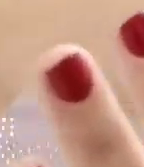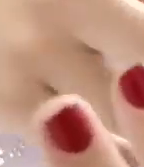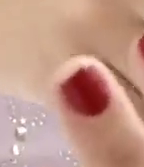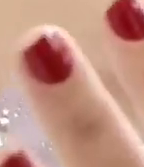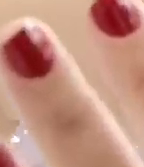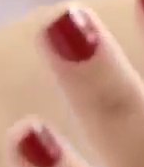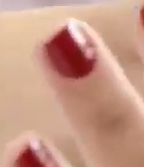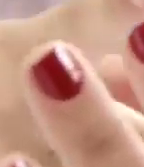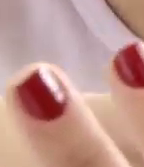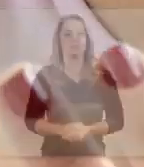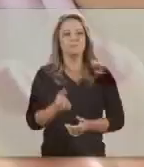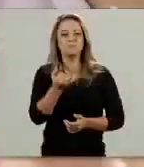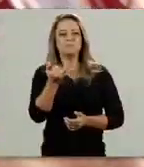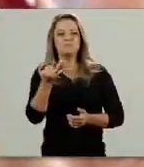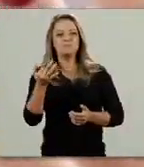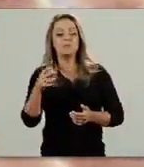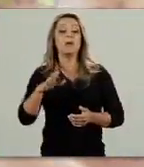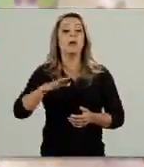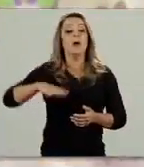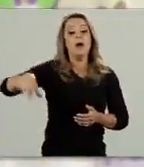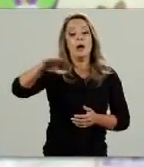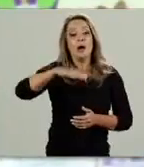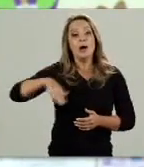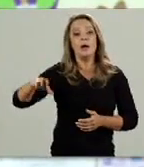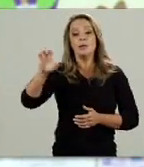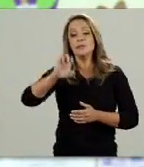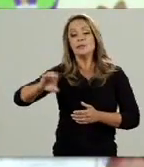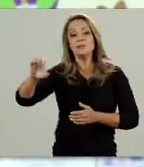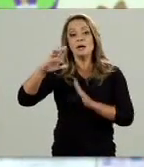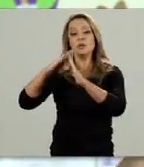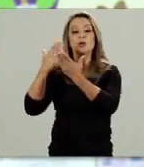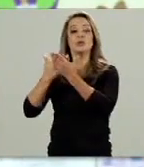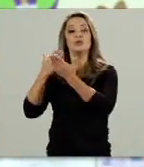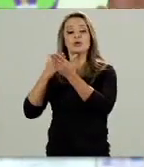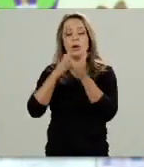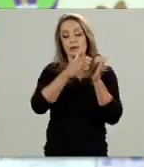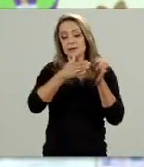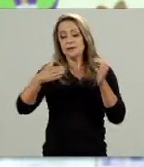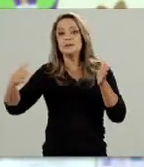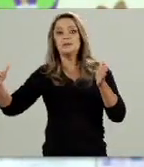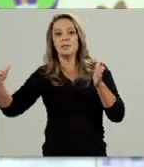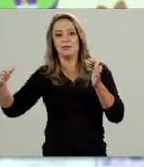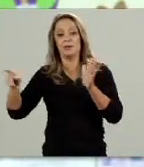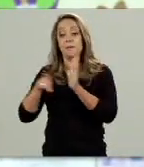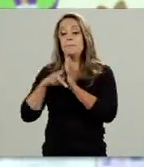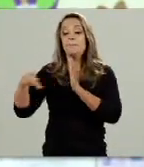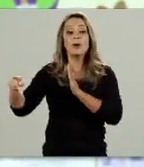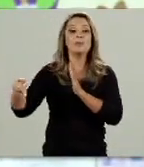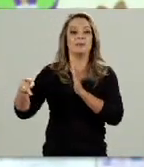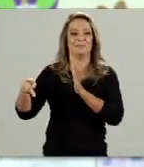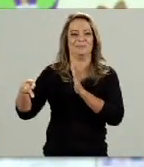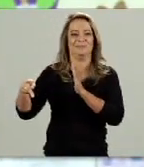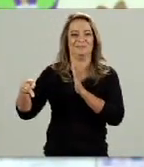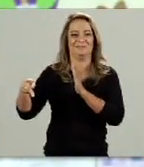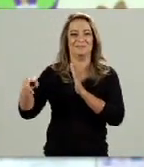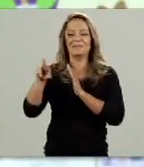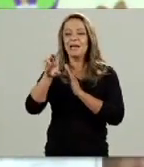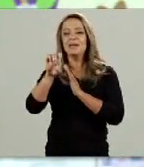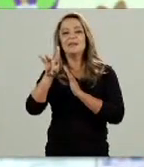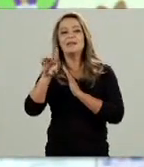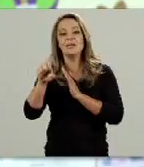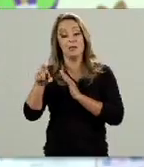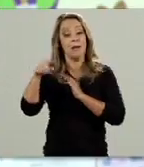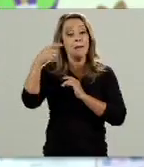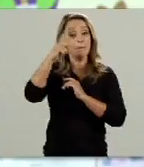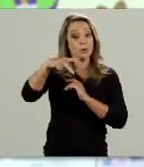A rede estadual é um sistema, elas são professoras da rede estadual. Então elas precisam estar com a